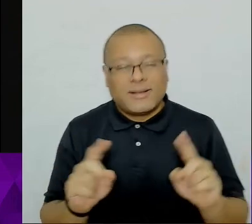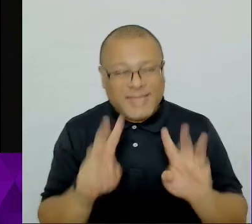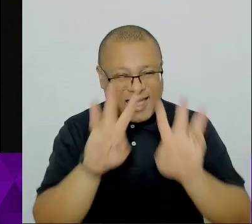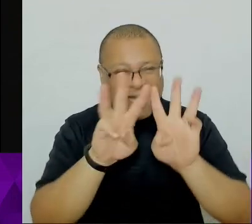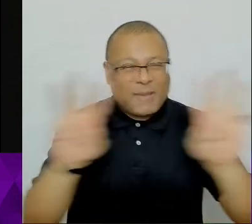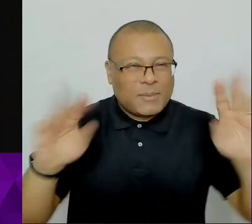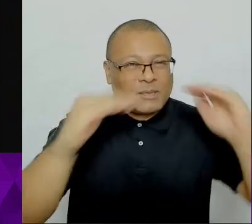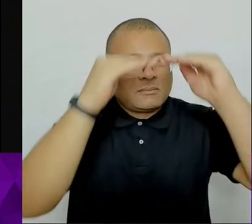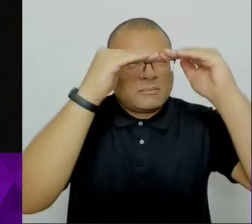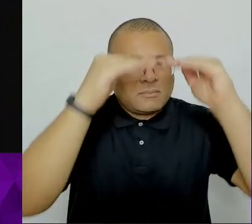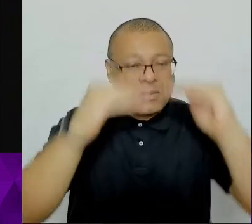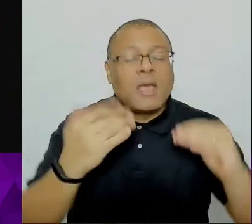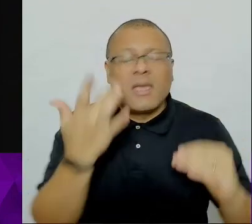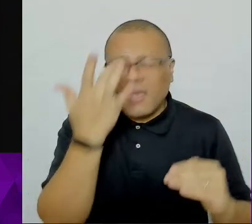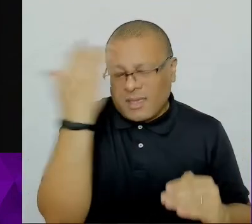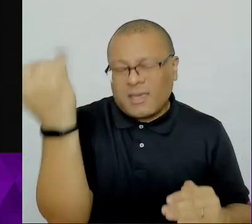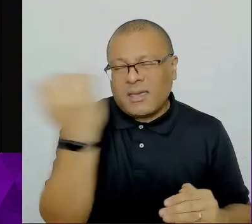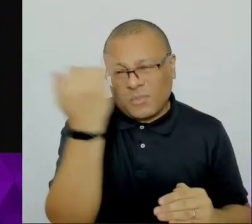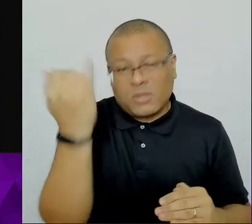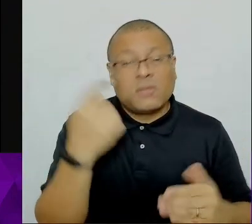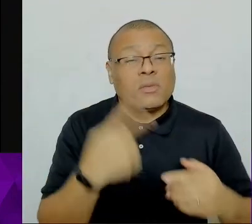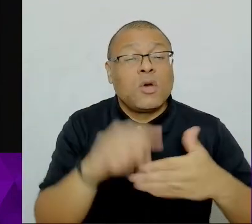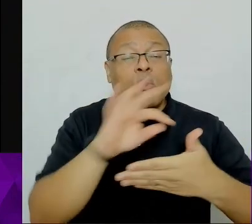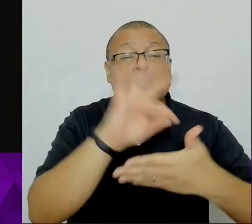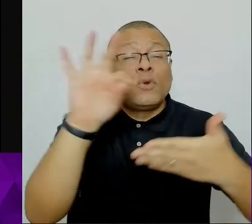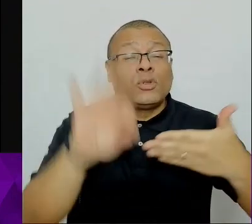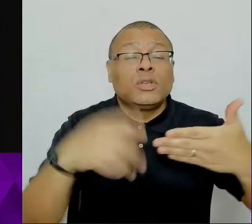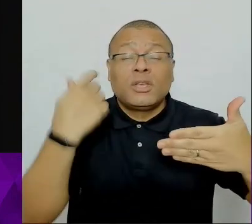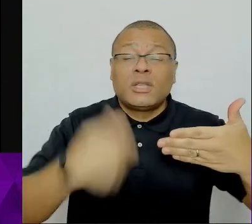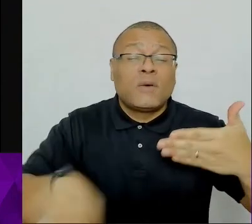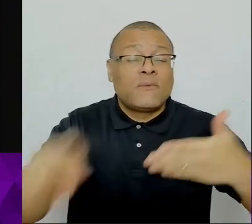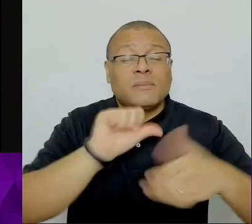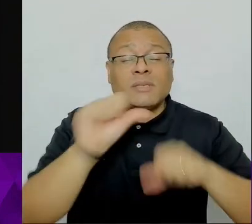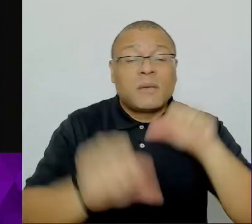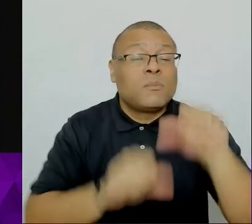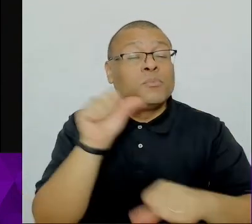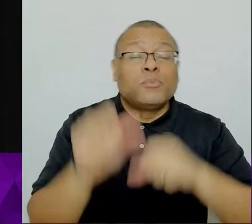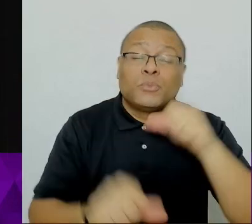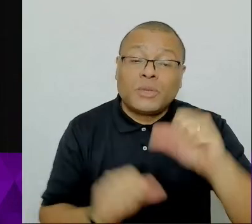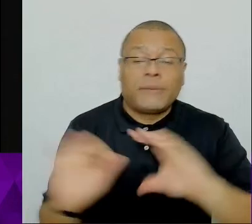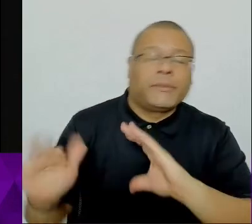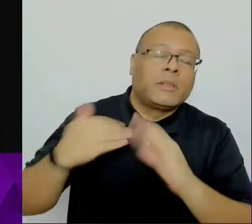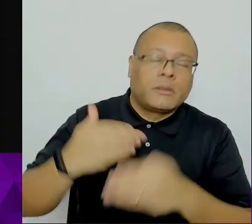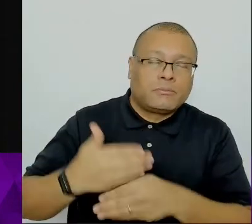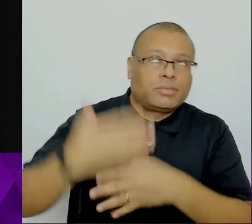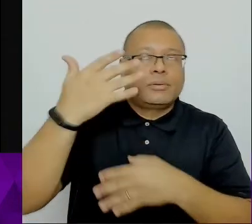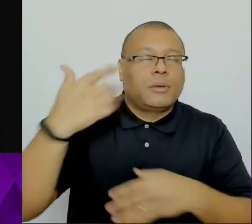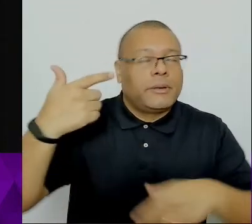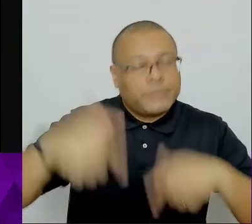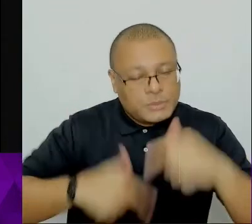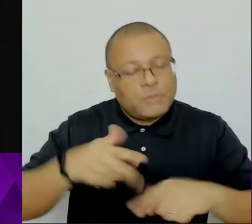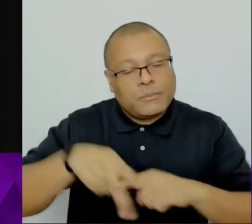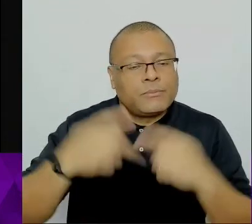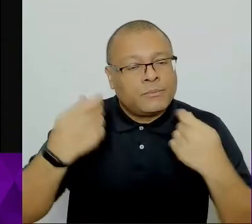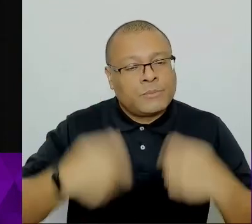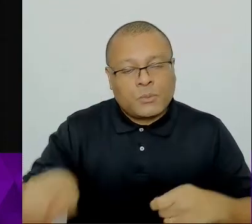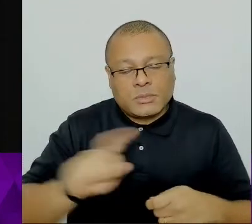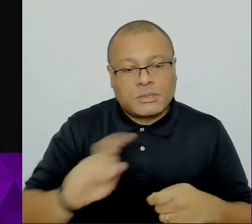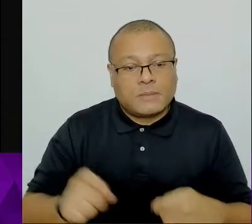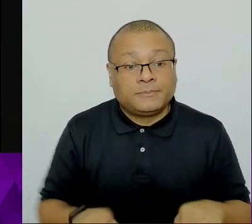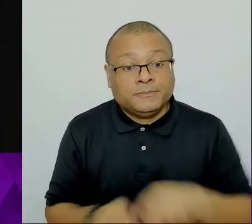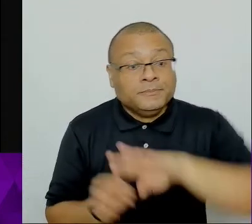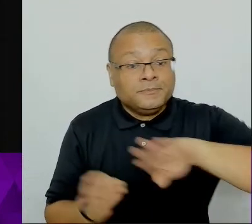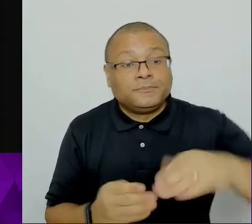Isso é muito importante para a API, porque o front-end não vai precisar ficar fazendo essas ordenações toda vez que a página for carregada. E também